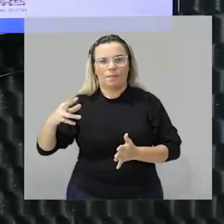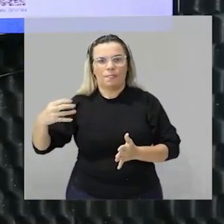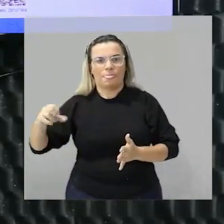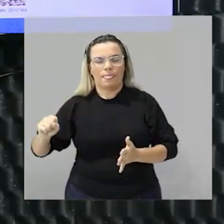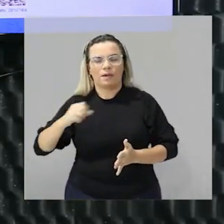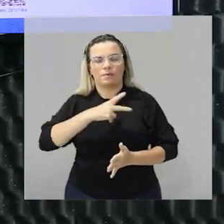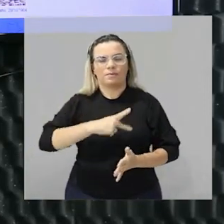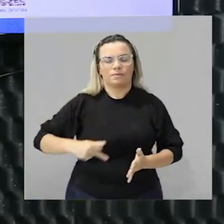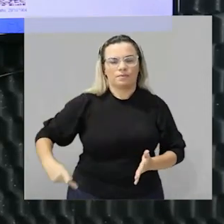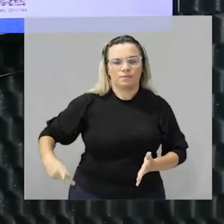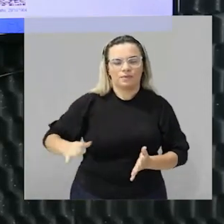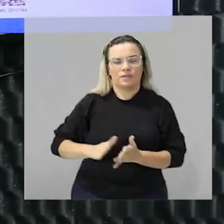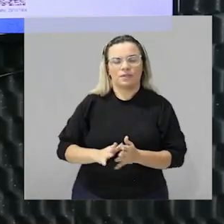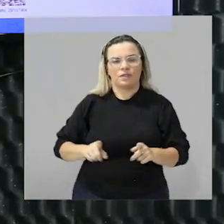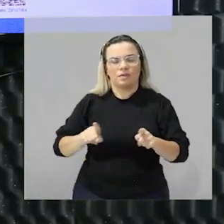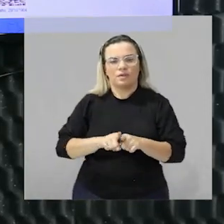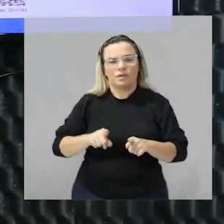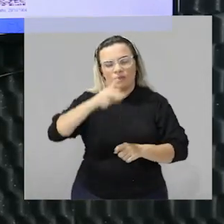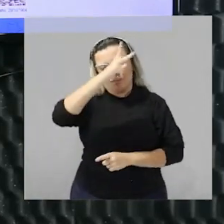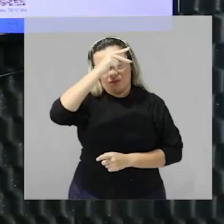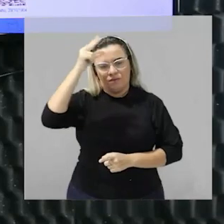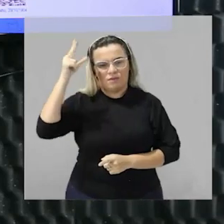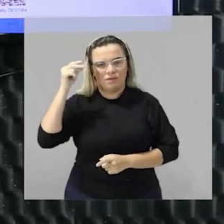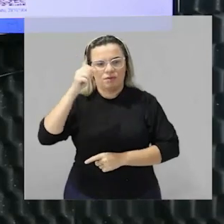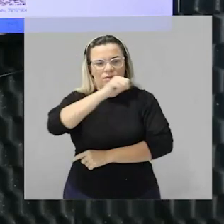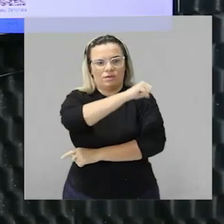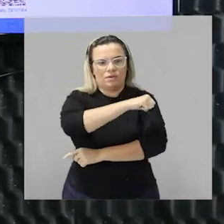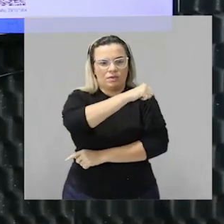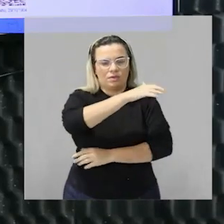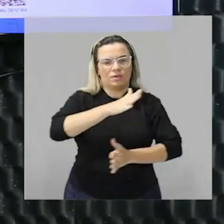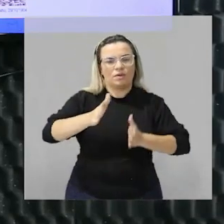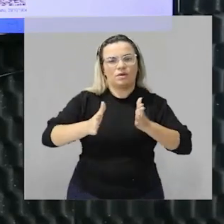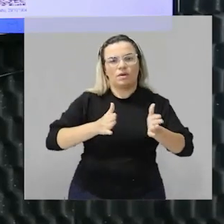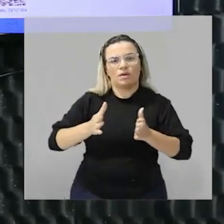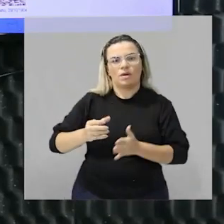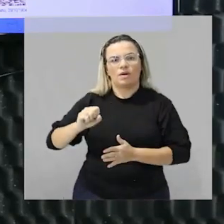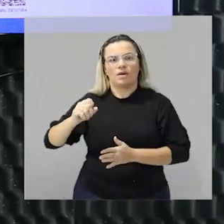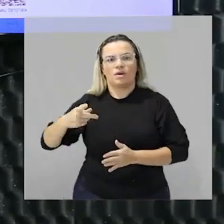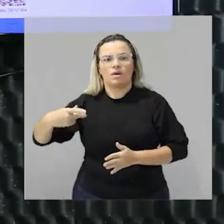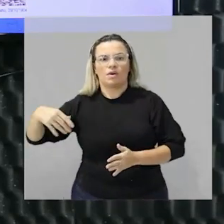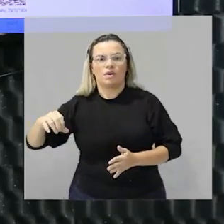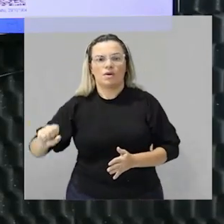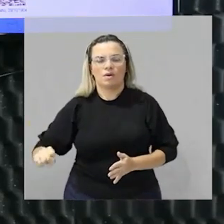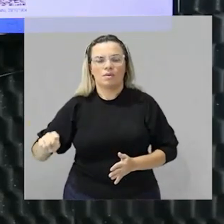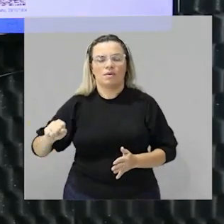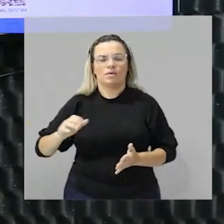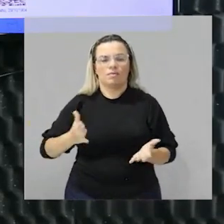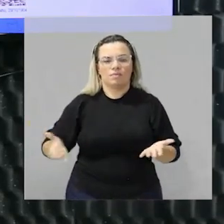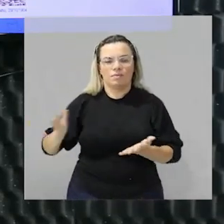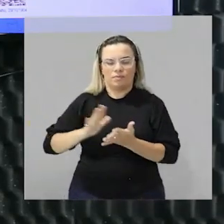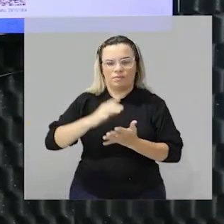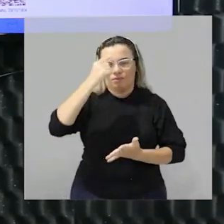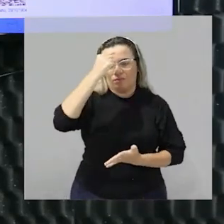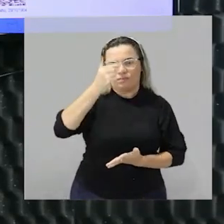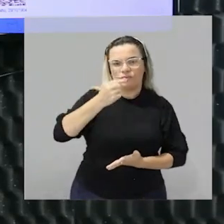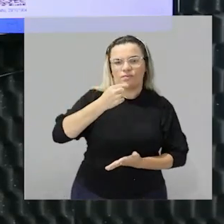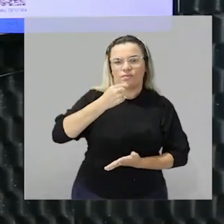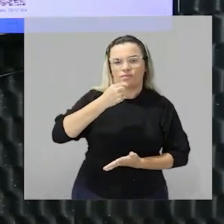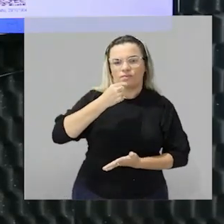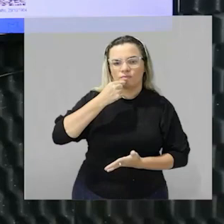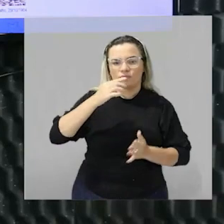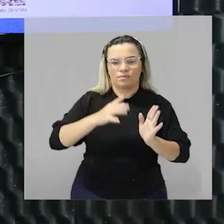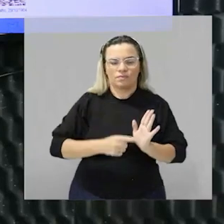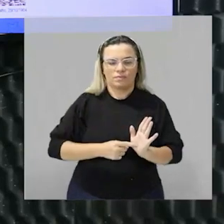e até mesmo do prefeito do Rio de Janeiro, na ocasião, que era o Pereira Passo, né? Então, isso aqui é uma imagem produzida, inclusive,